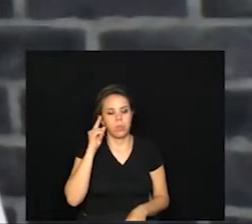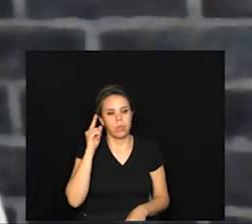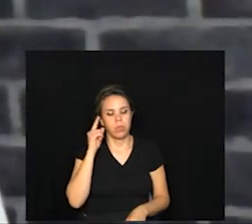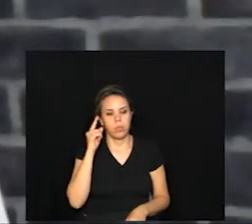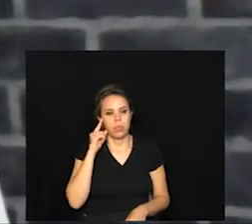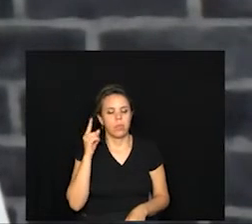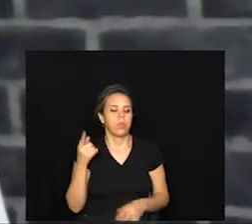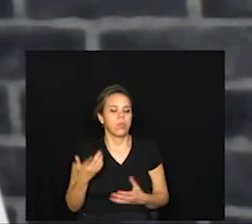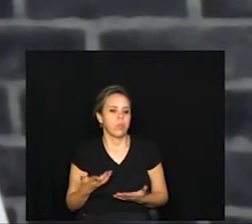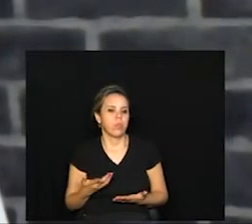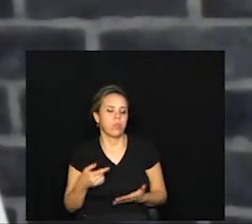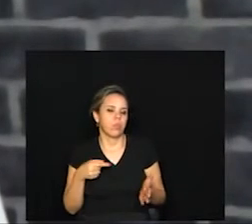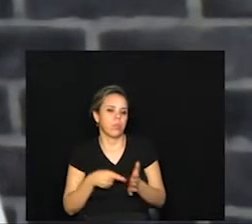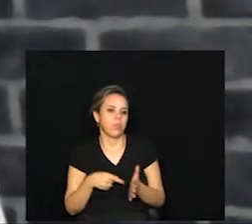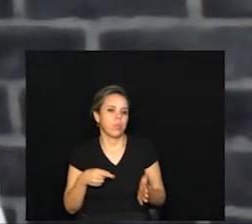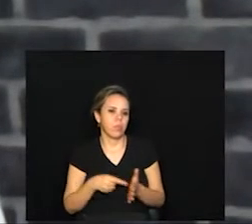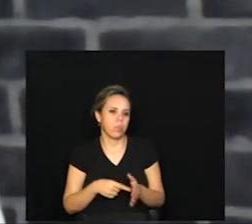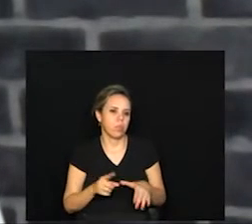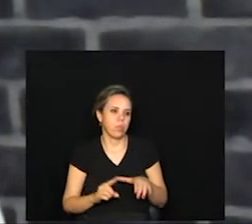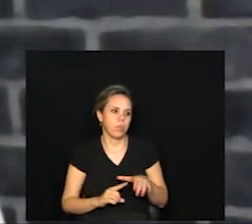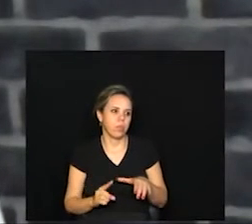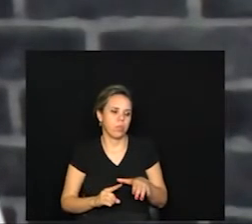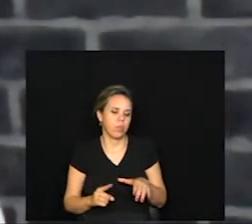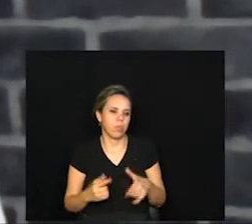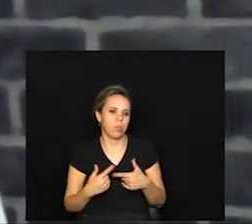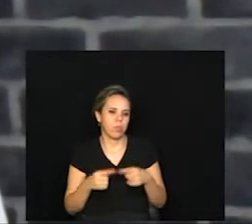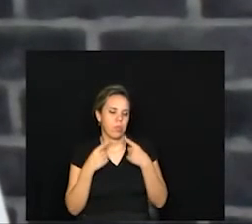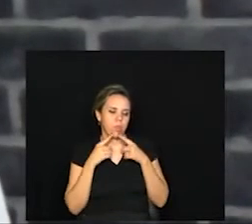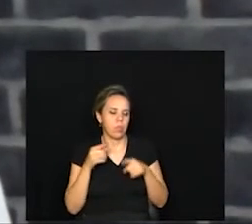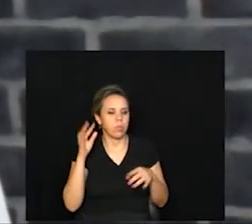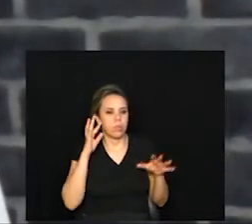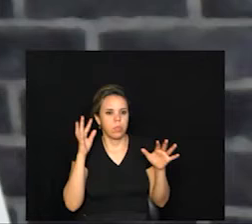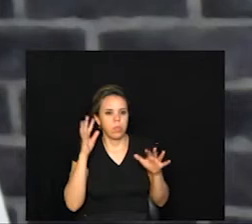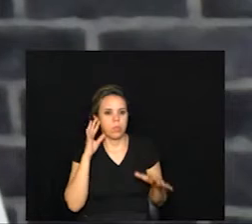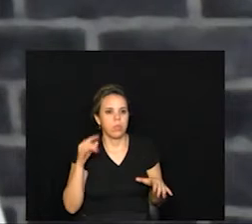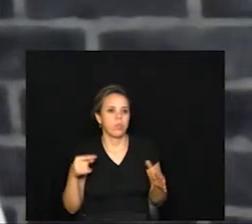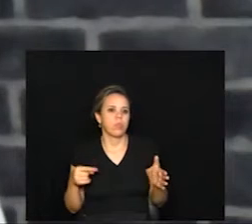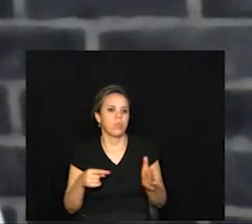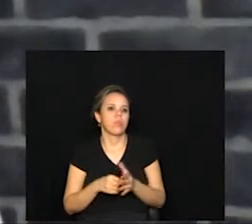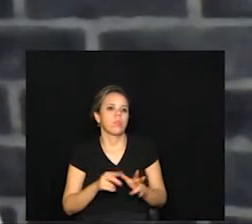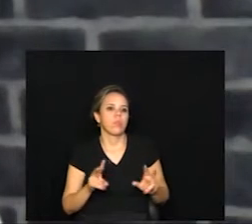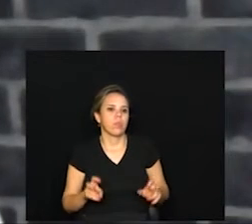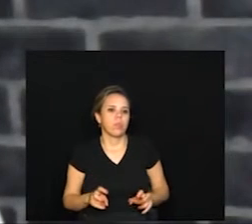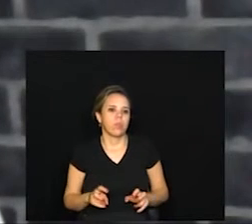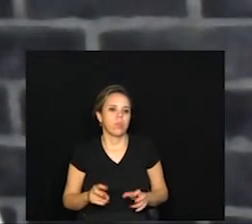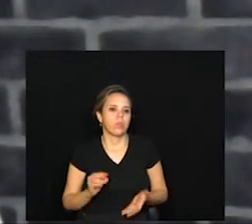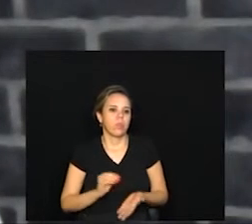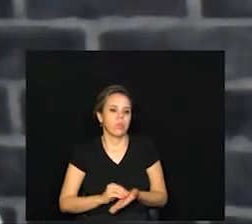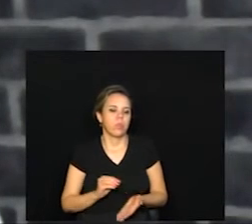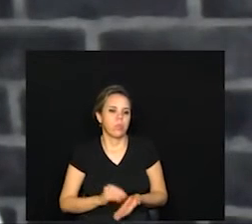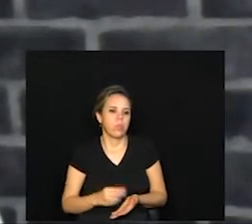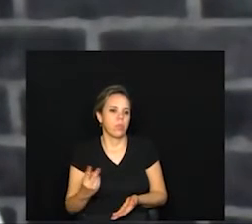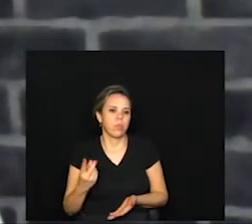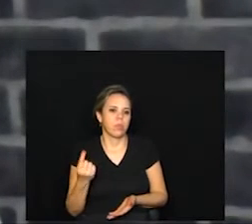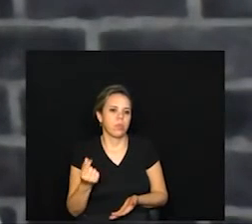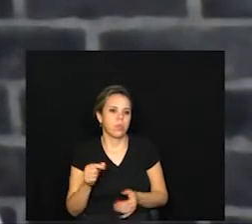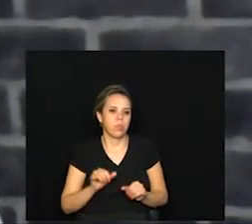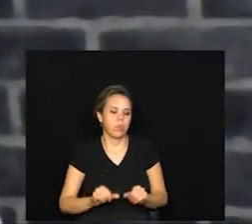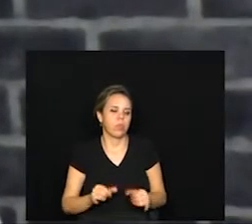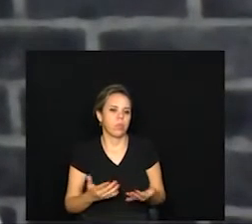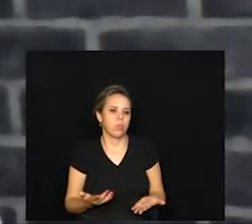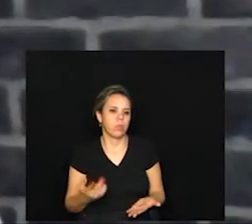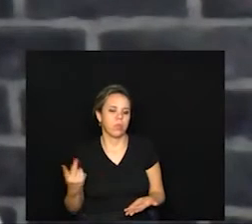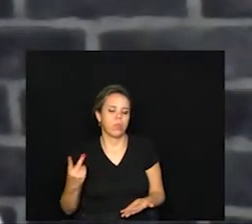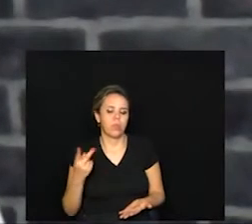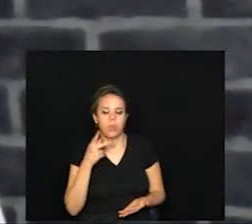de denúncias de consumidores. Vamos imaginar que seja uma denúncia sobre ausência de preço no mercado. Então, o